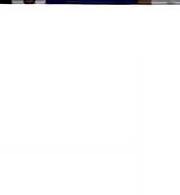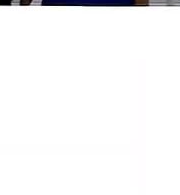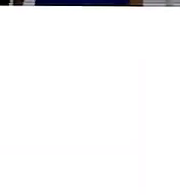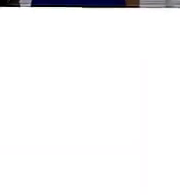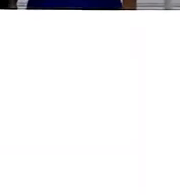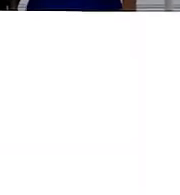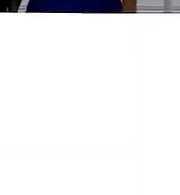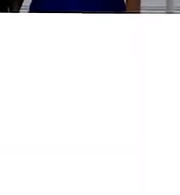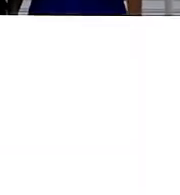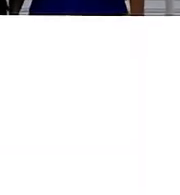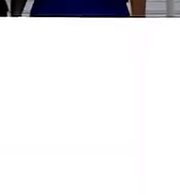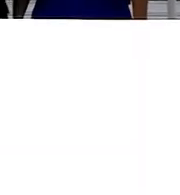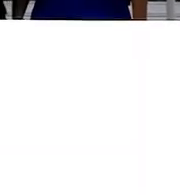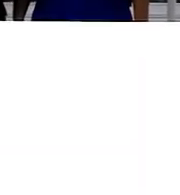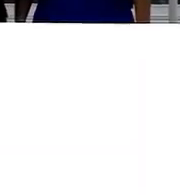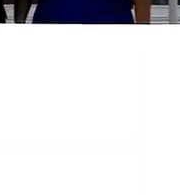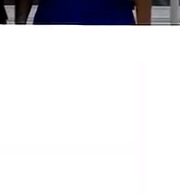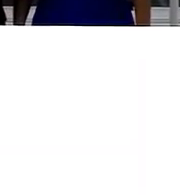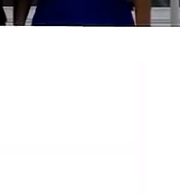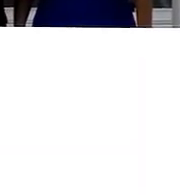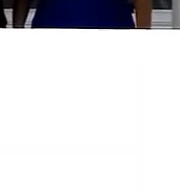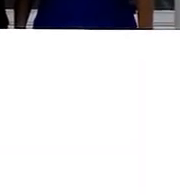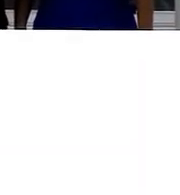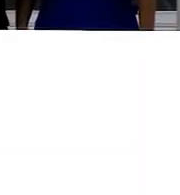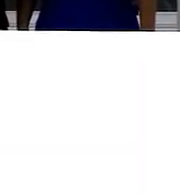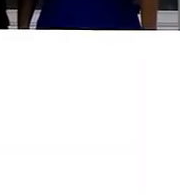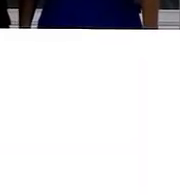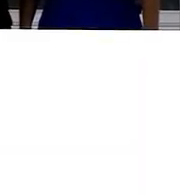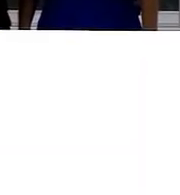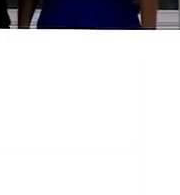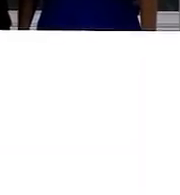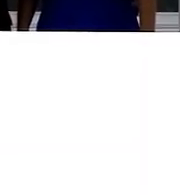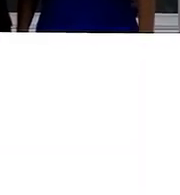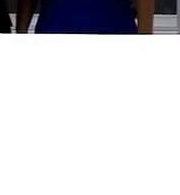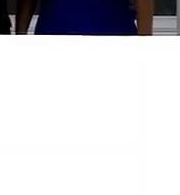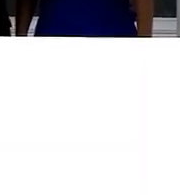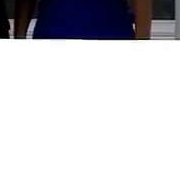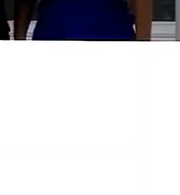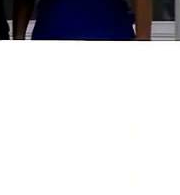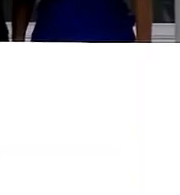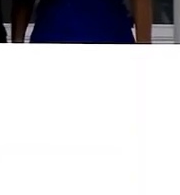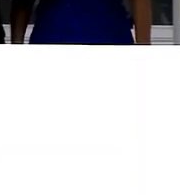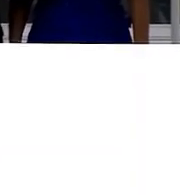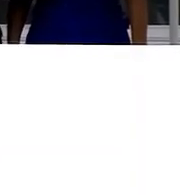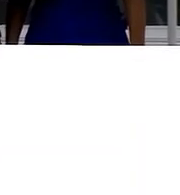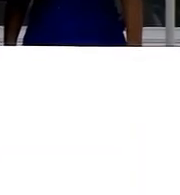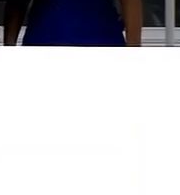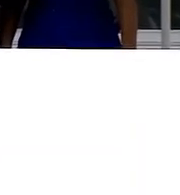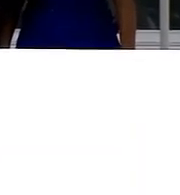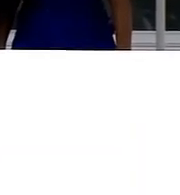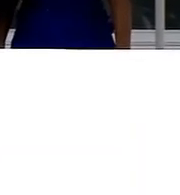Libras com a versão voz da intérprete Adriana Ramos.